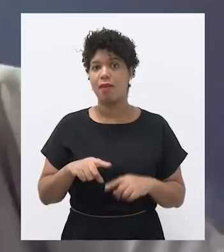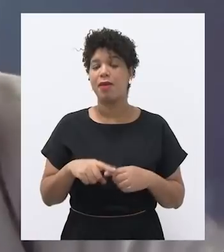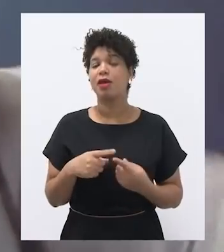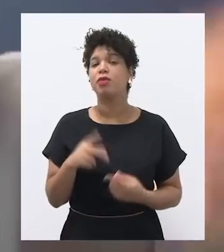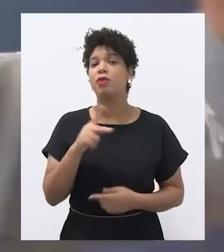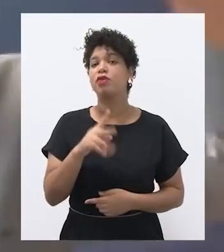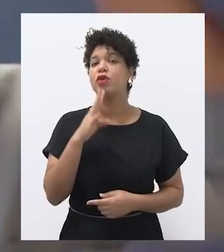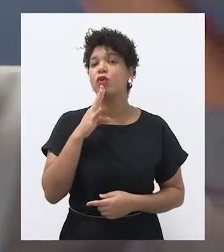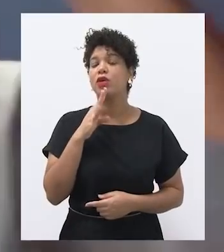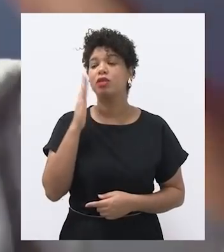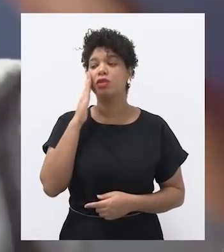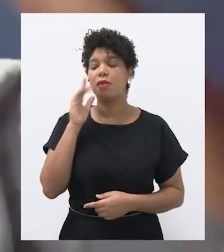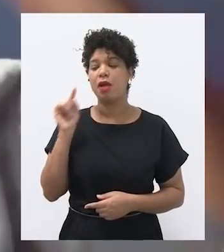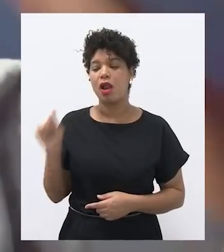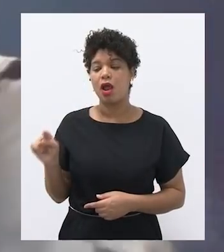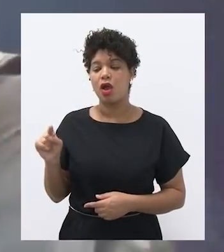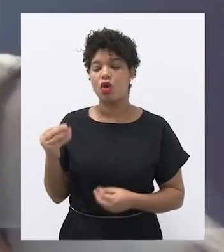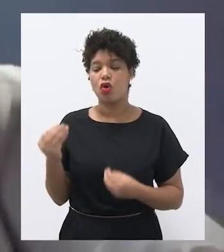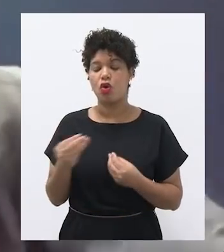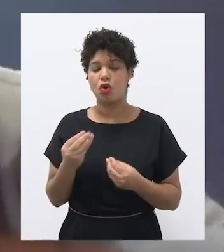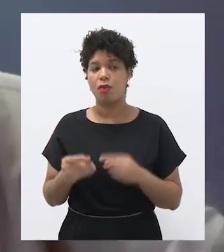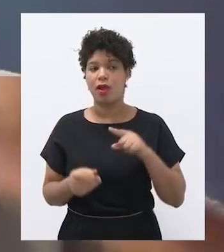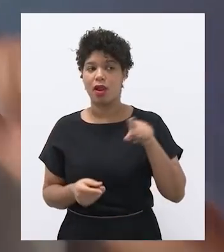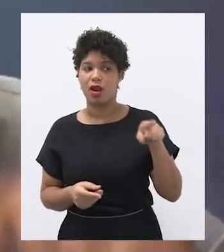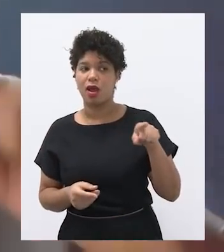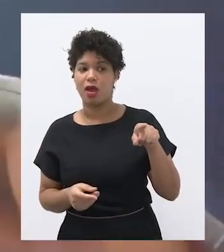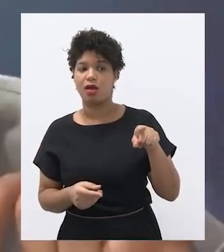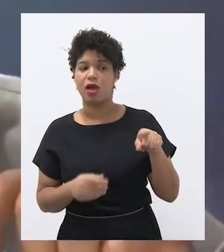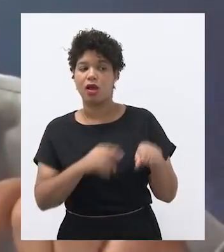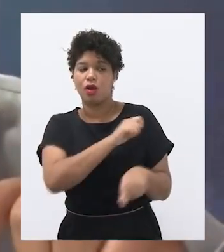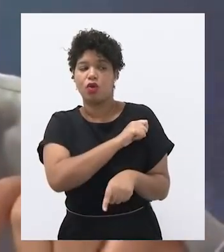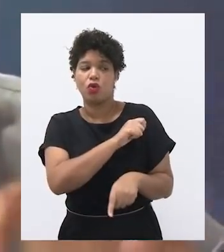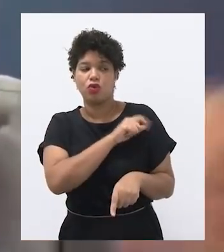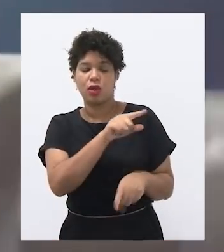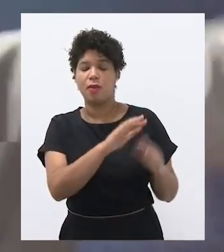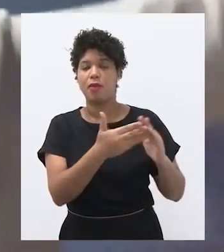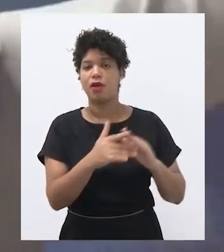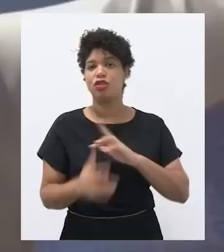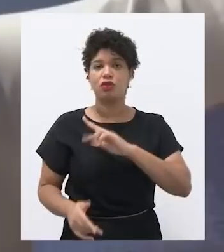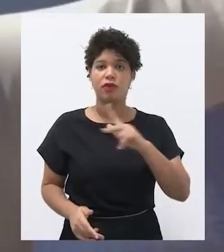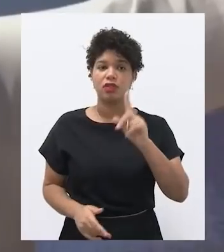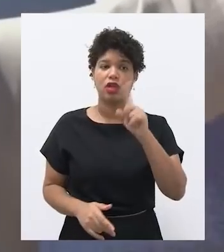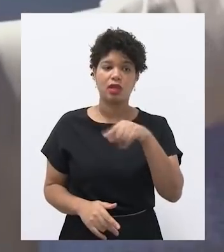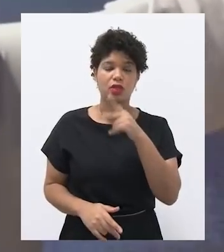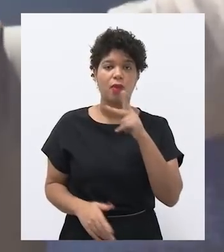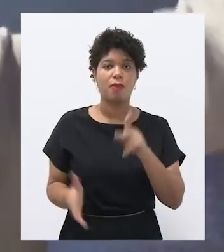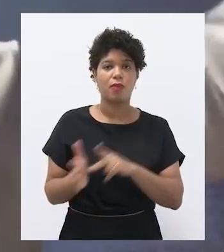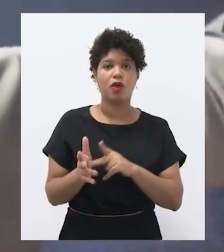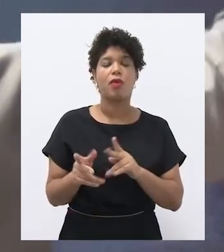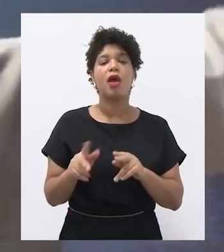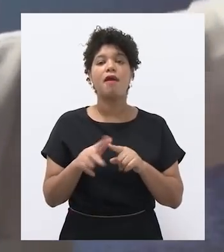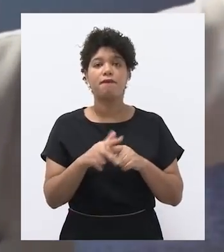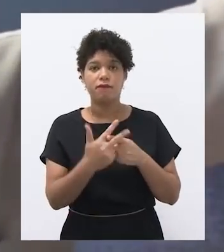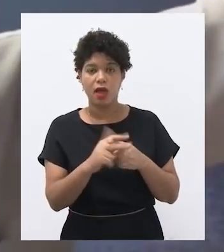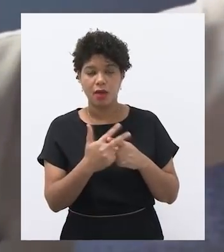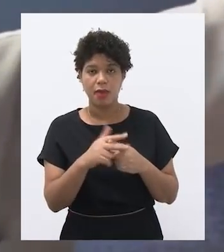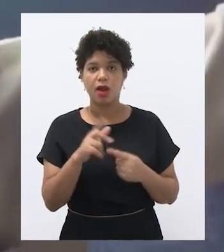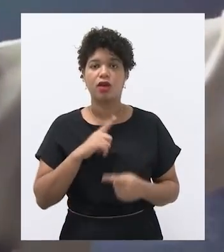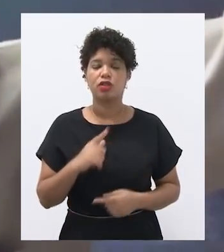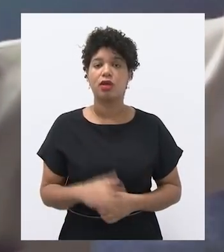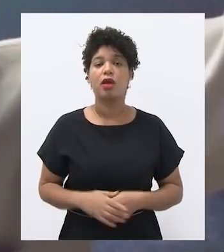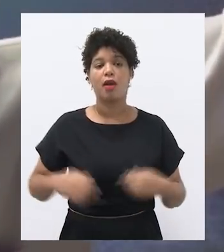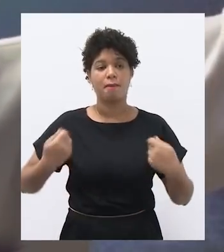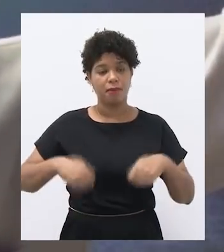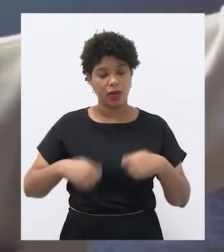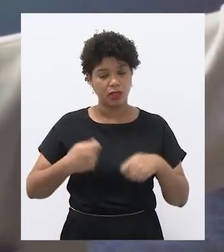da periferia são diferentes, extremamente diferentes das ferramentas que são